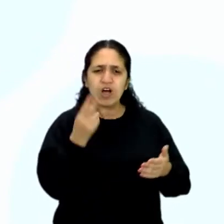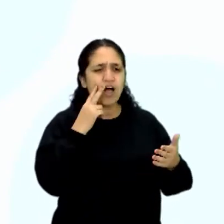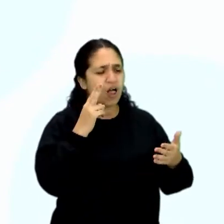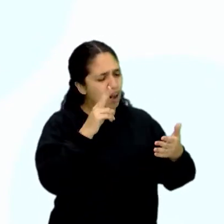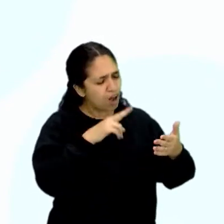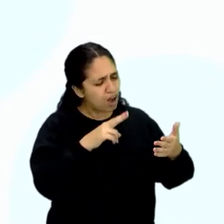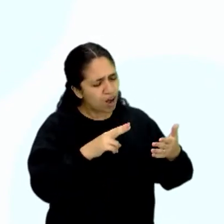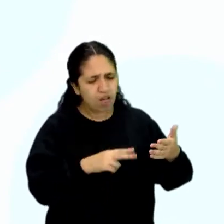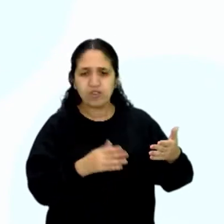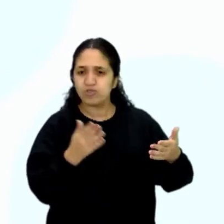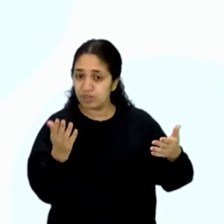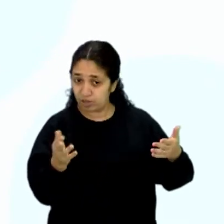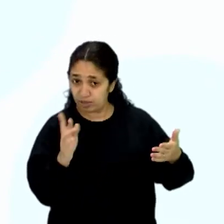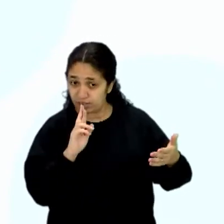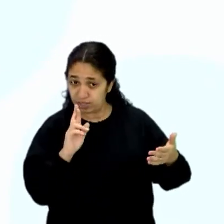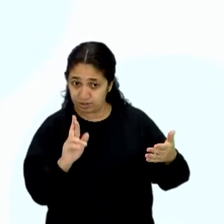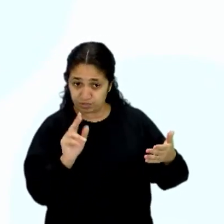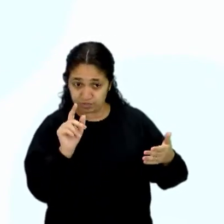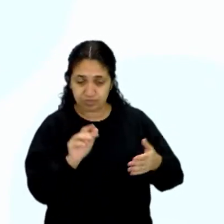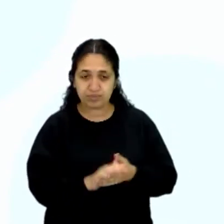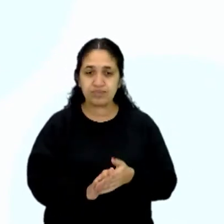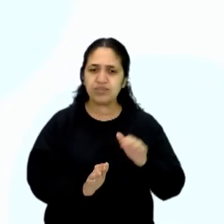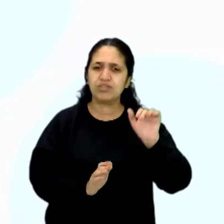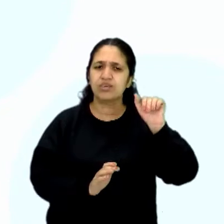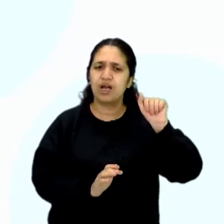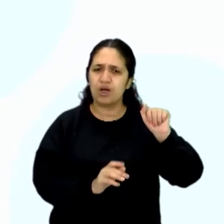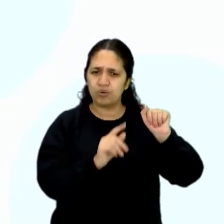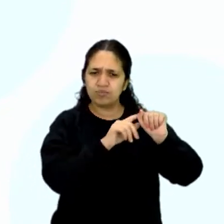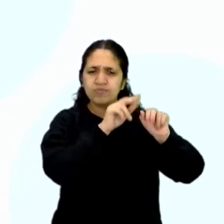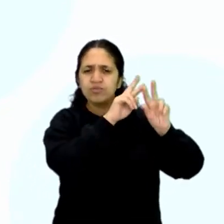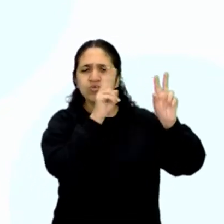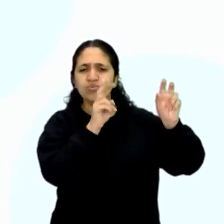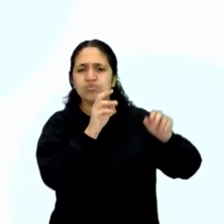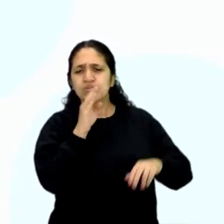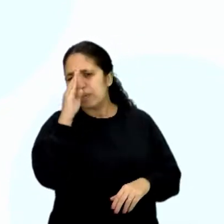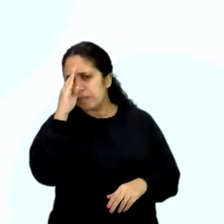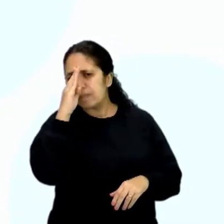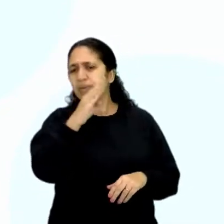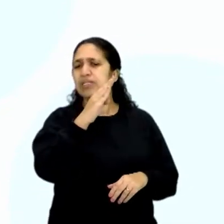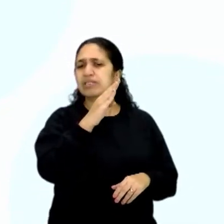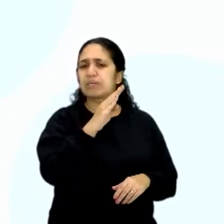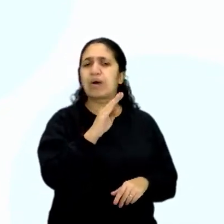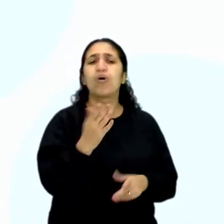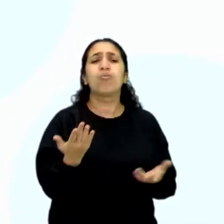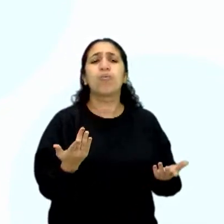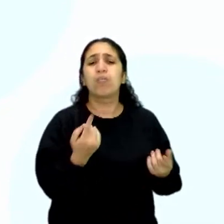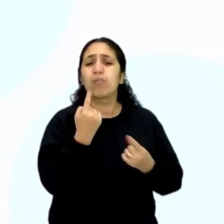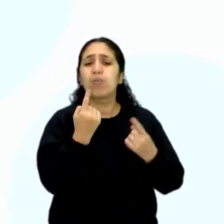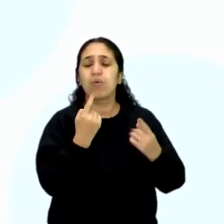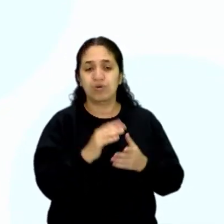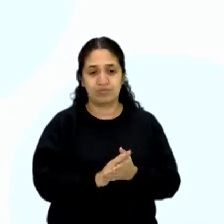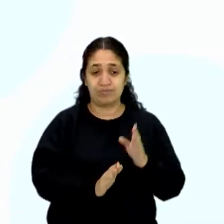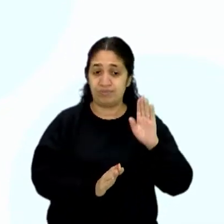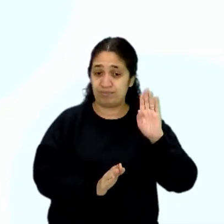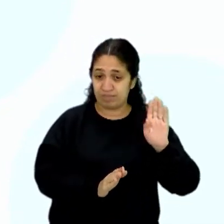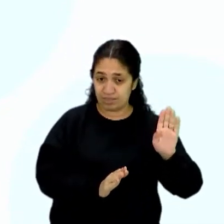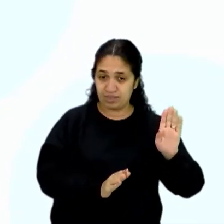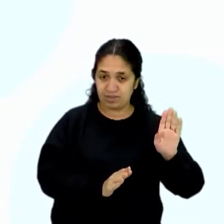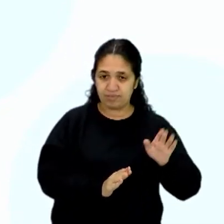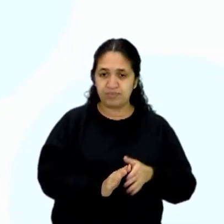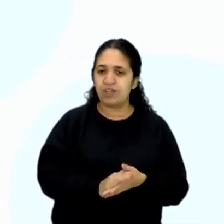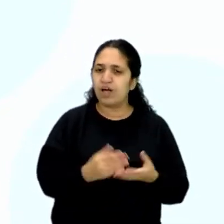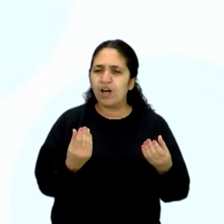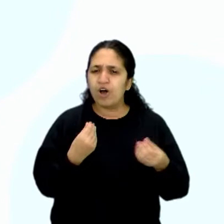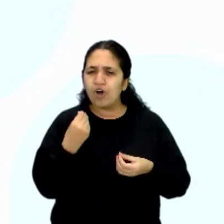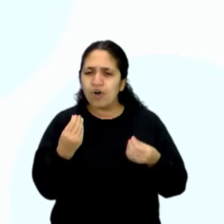fizemos, responda. Qual o assunto principal do texto lido? E B. De que forma o